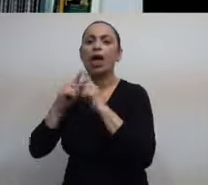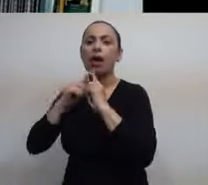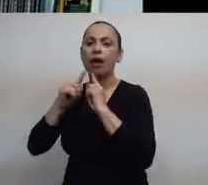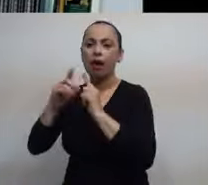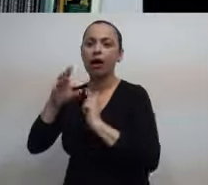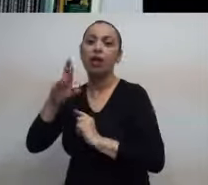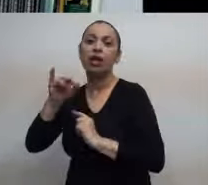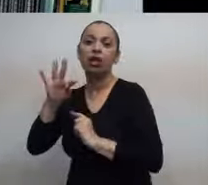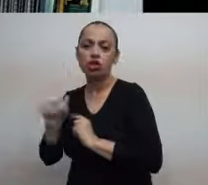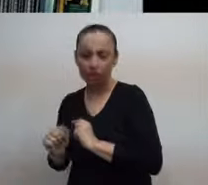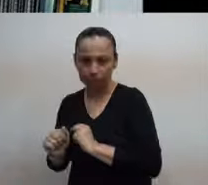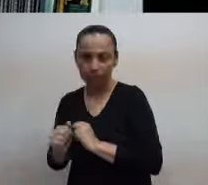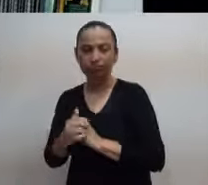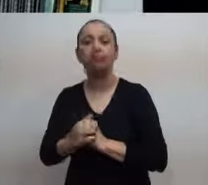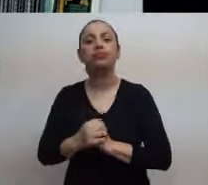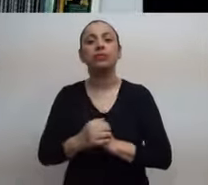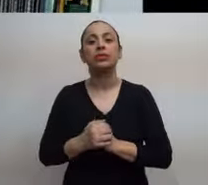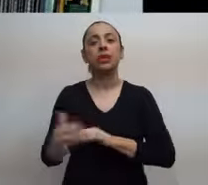crítica.